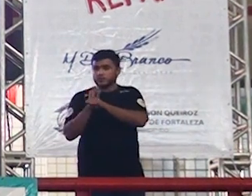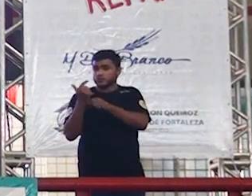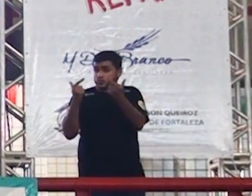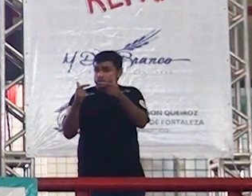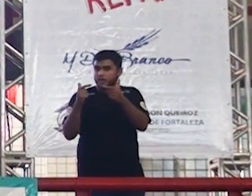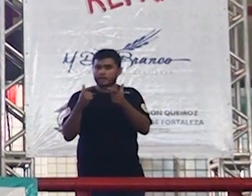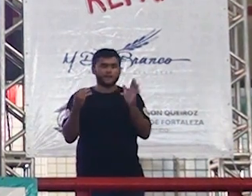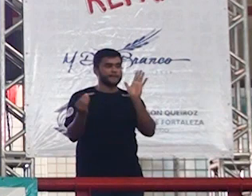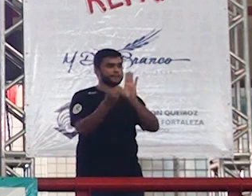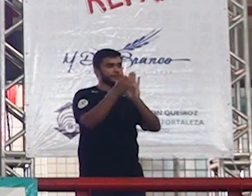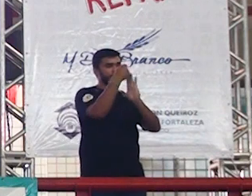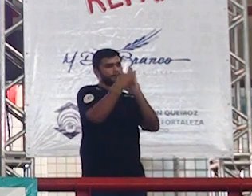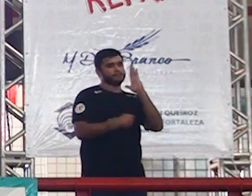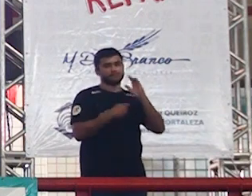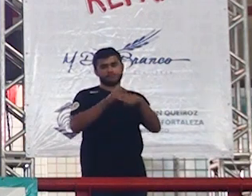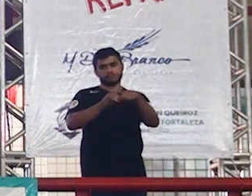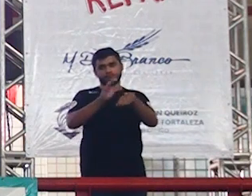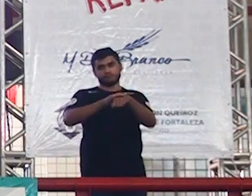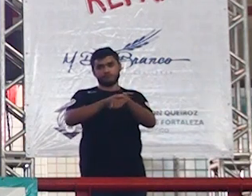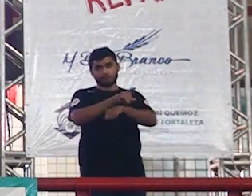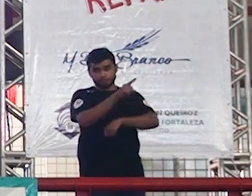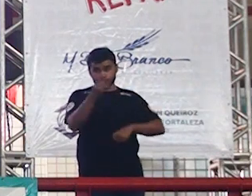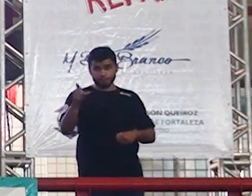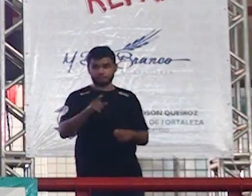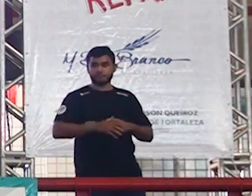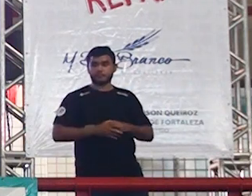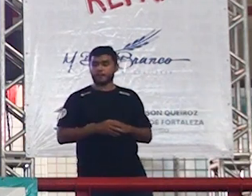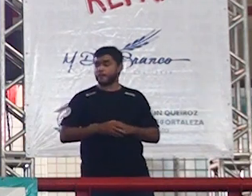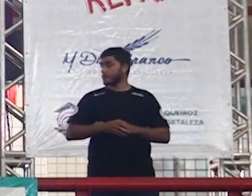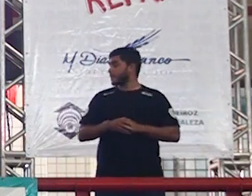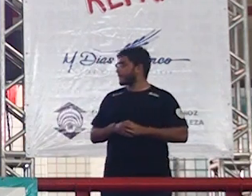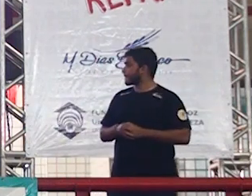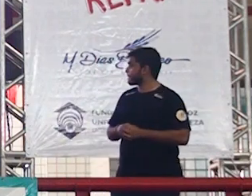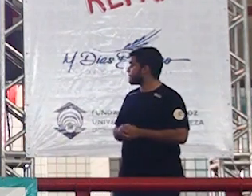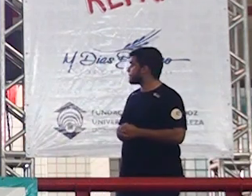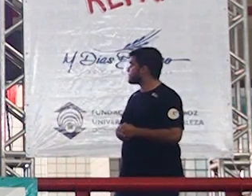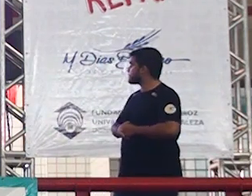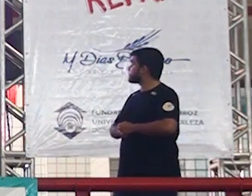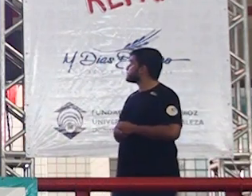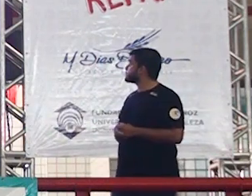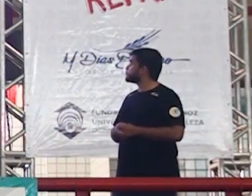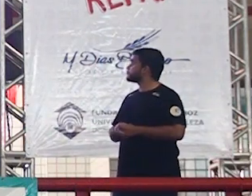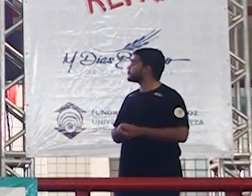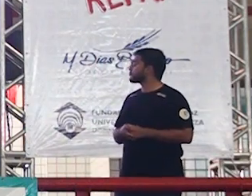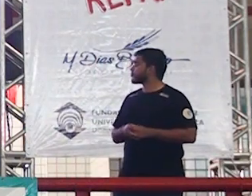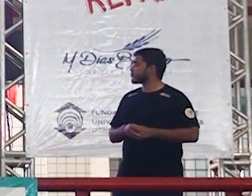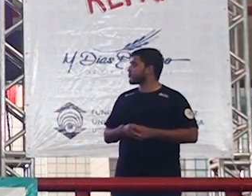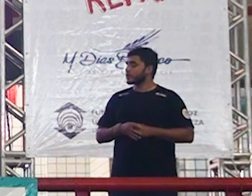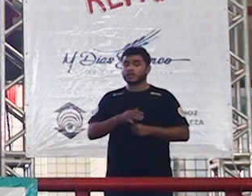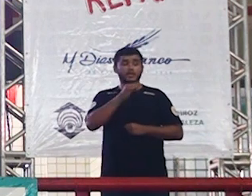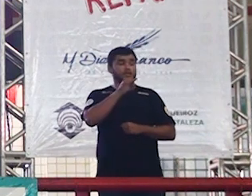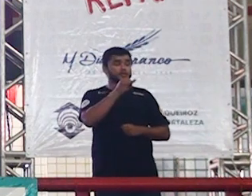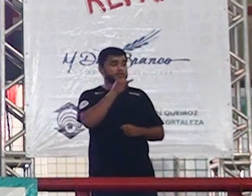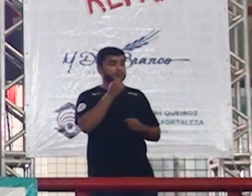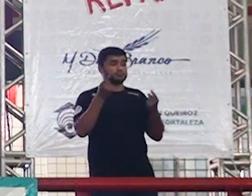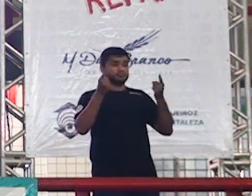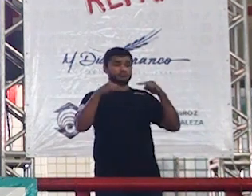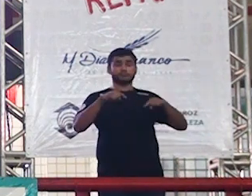Isso depende mais de você do que da gente. Beleza? Vamos ver um segundo exemplo.